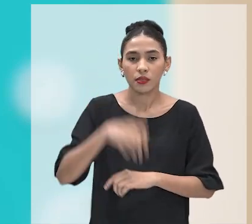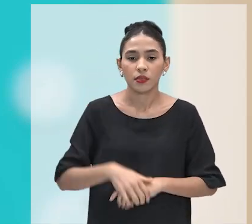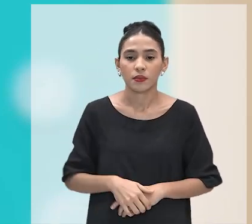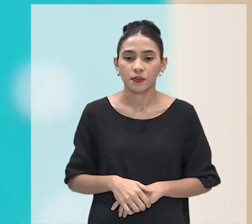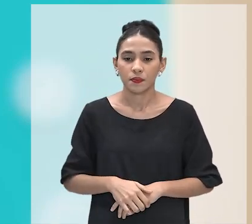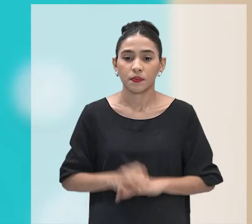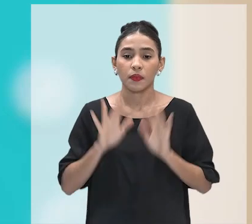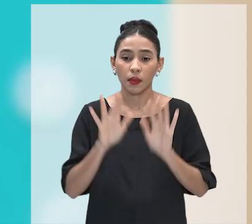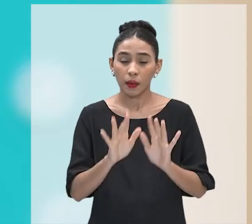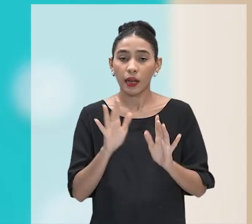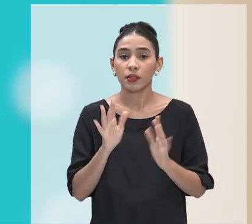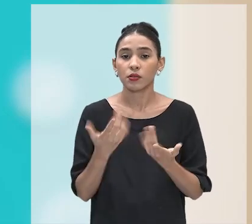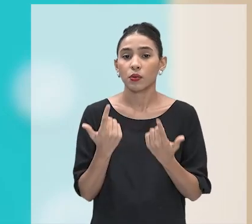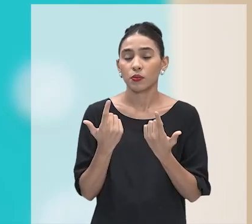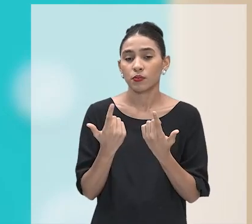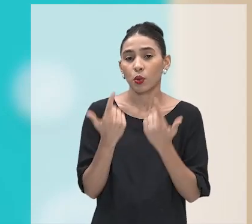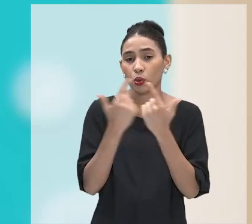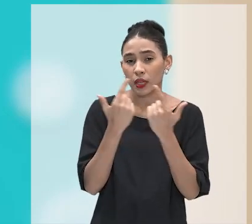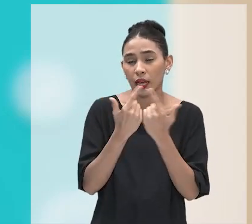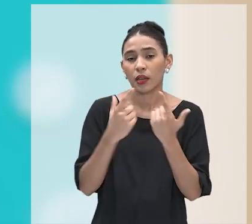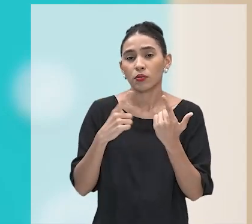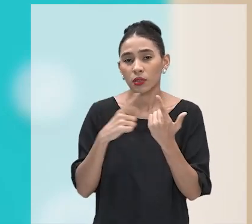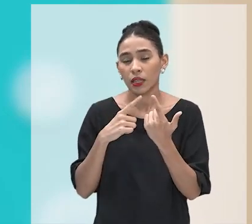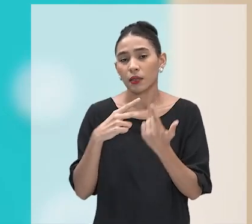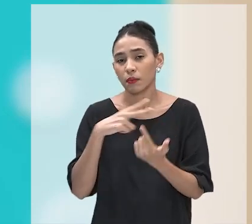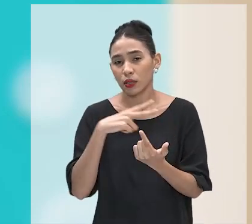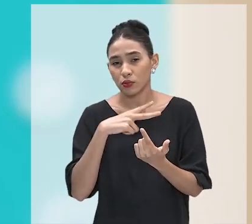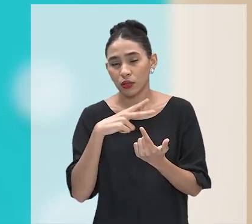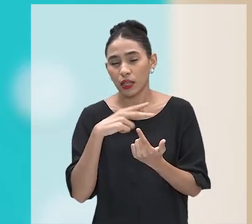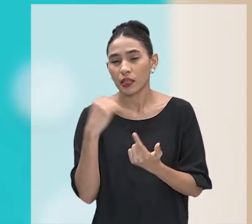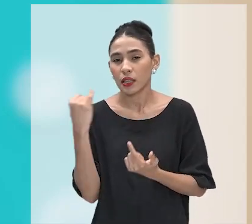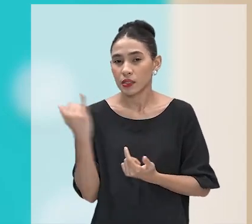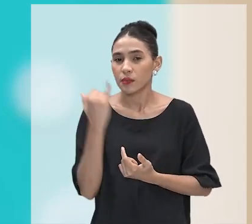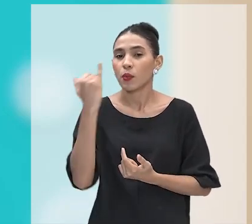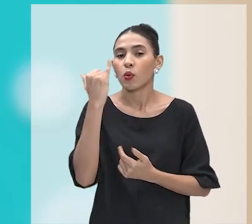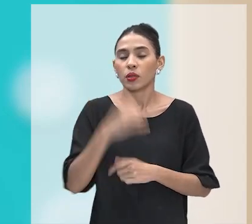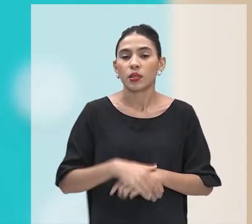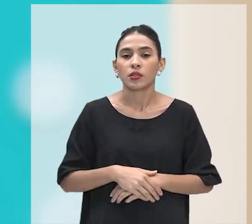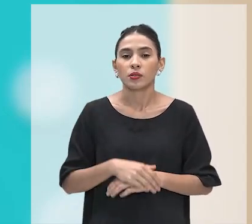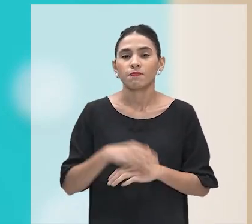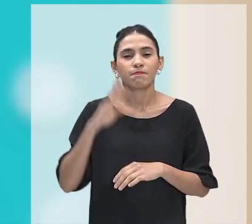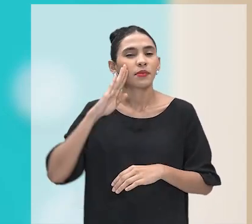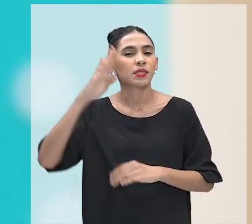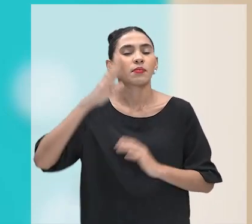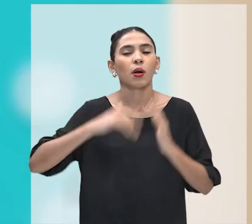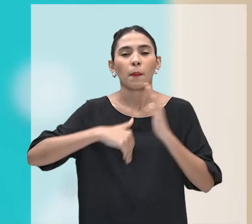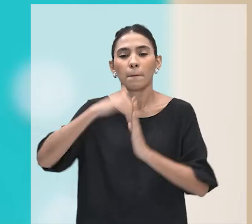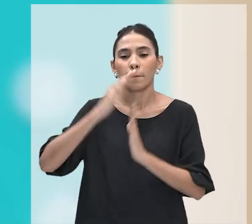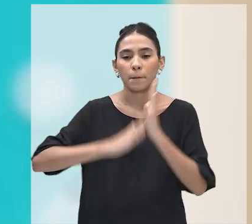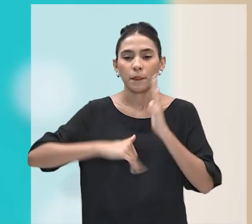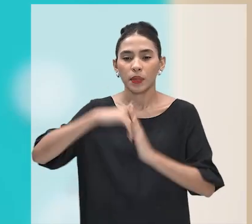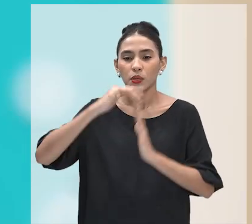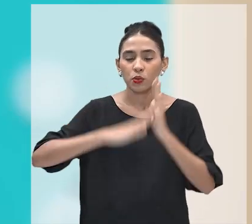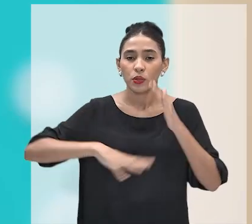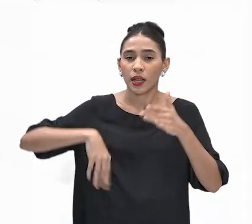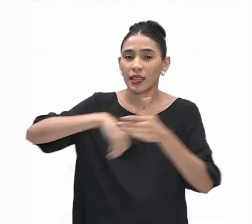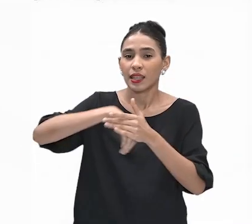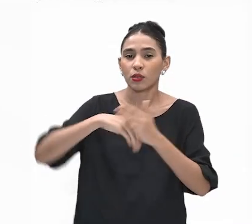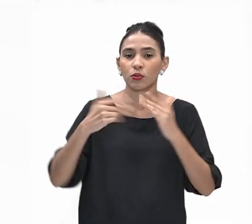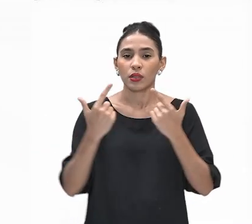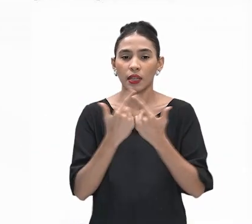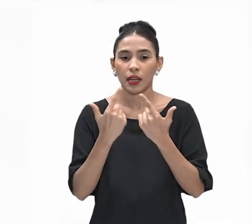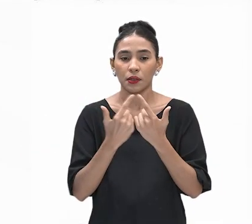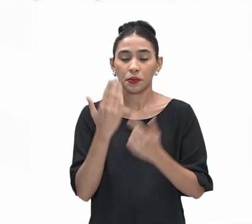o teatro tem algumas particularidades e vamos ver aí nas pinturas, algo interno que tem dentro do teatro. Vamos